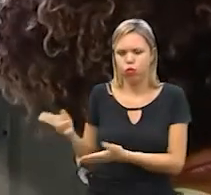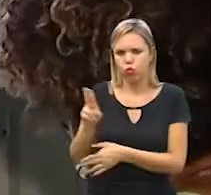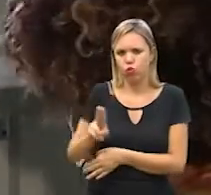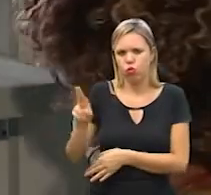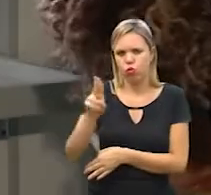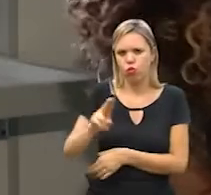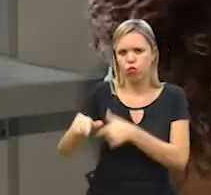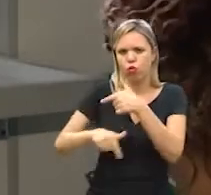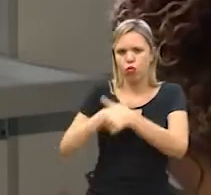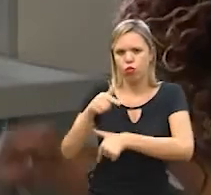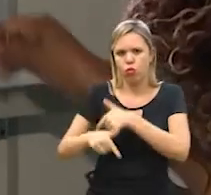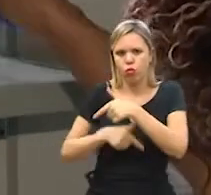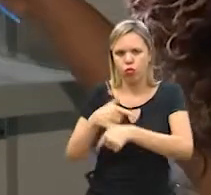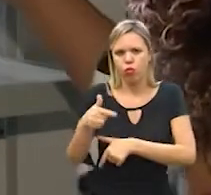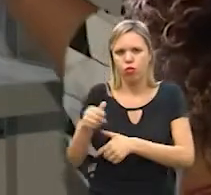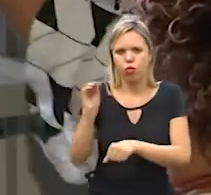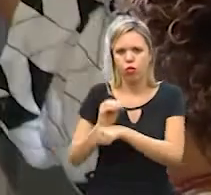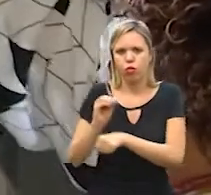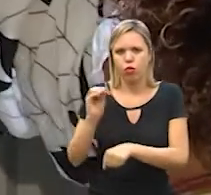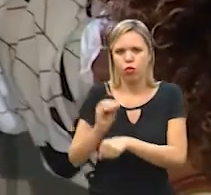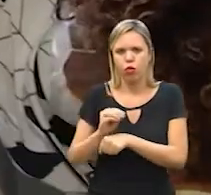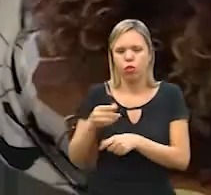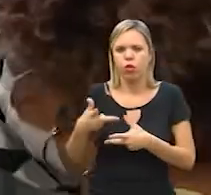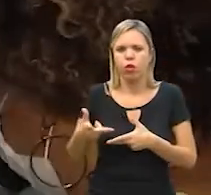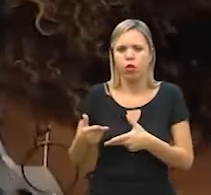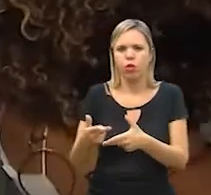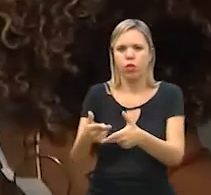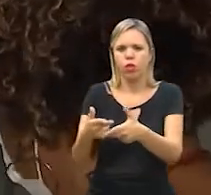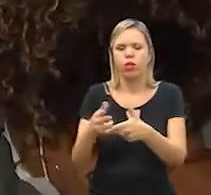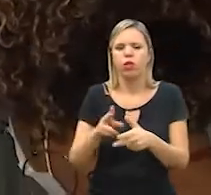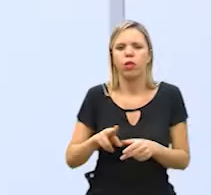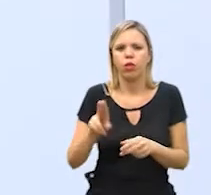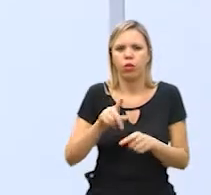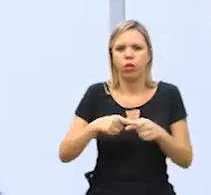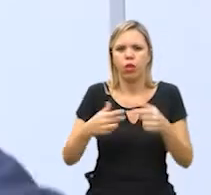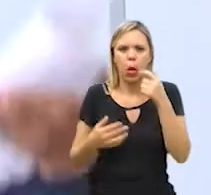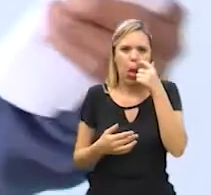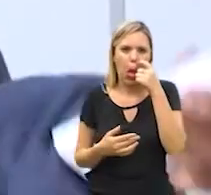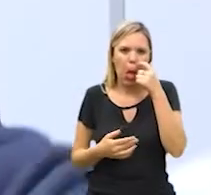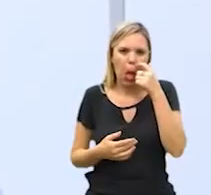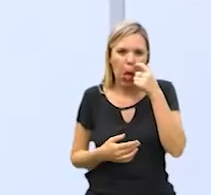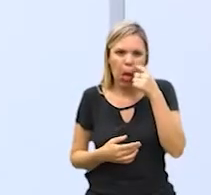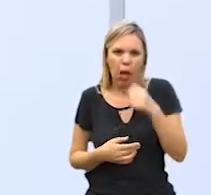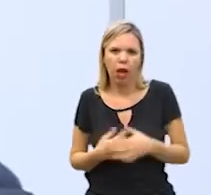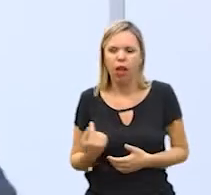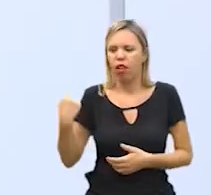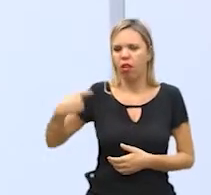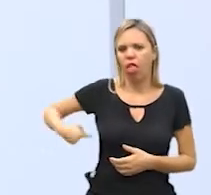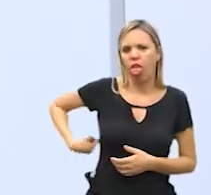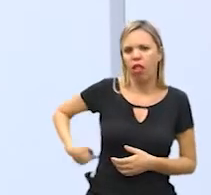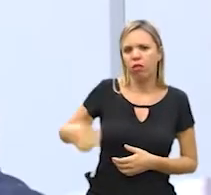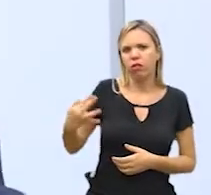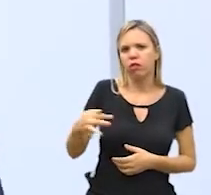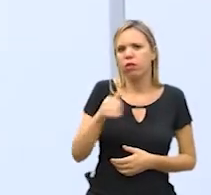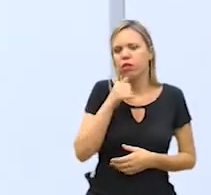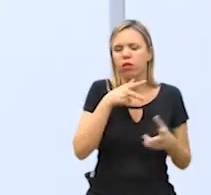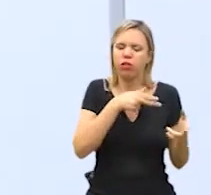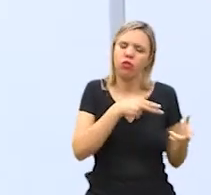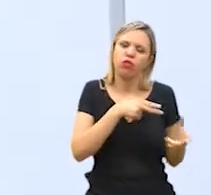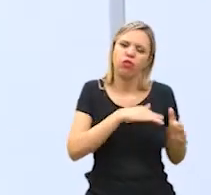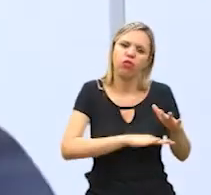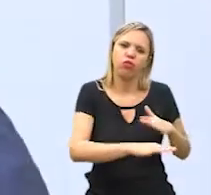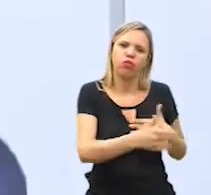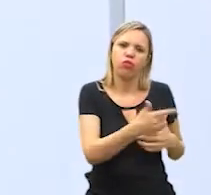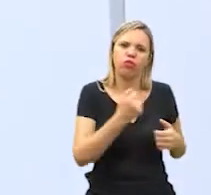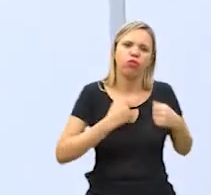de objetos que ele usa para trabalhar no seu sustento como jardineiro. Tesoura, ferramenta, e a coluna já estava ruim, né?